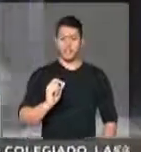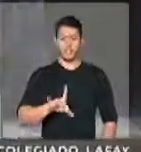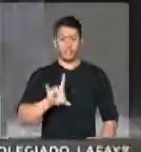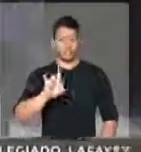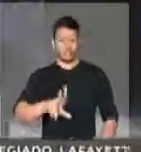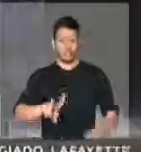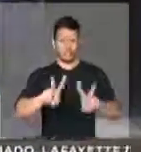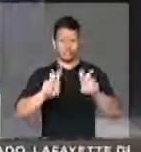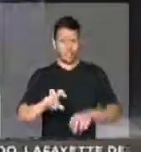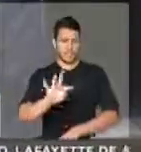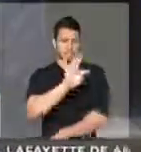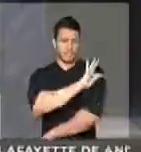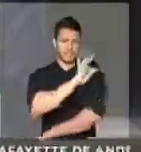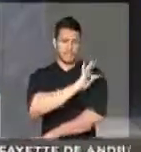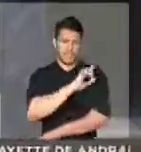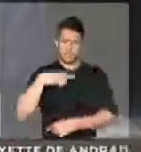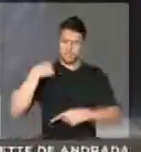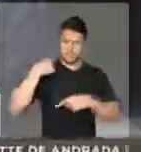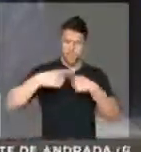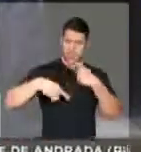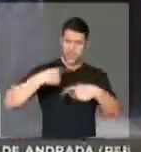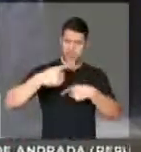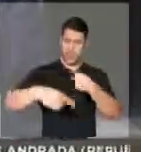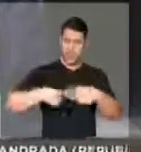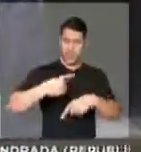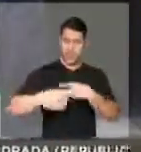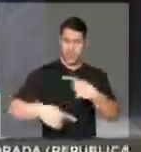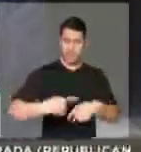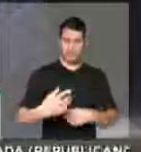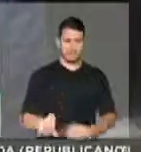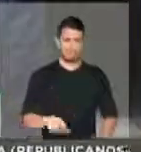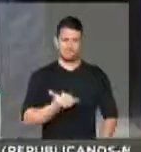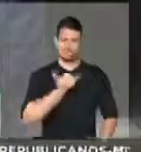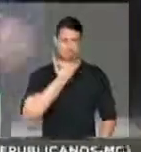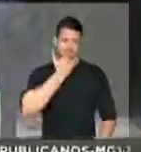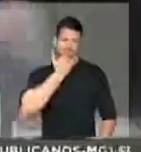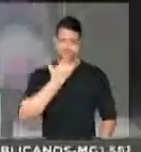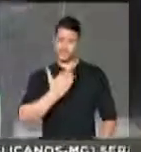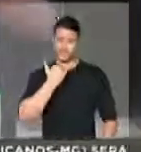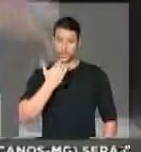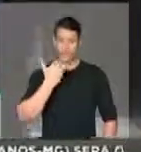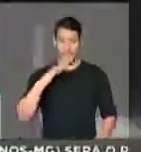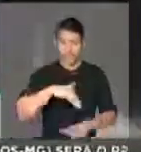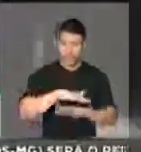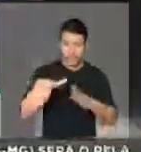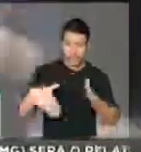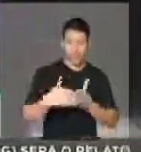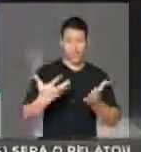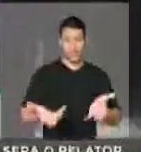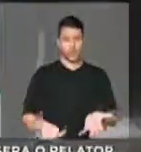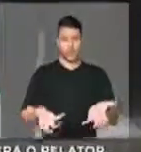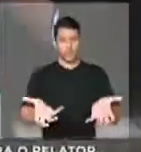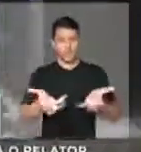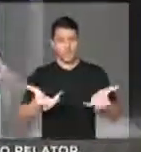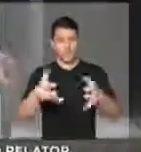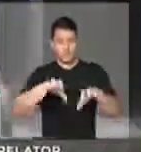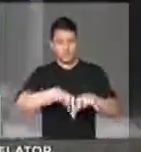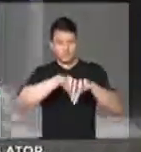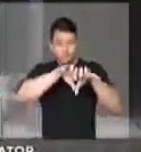assuntos técnicos. O ministro politiza tudo. O ministro tudo quer uma